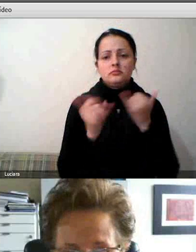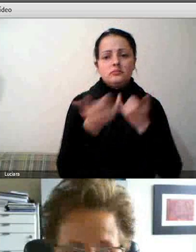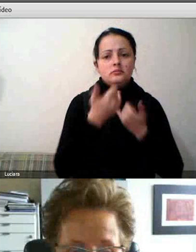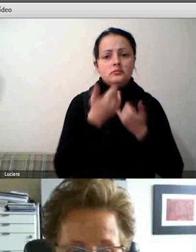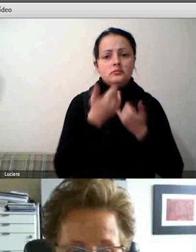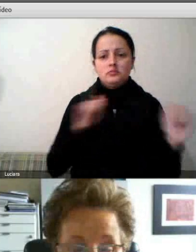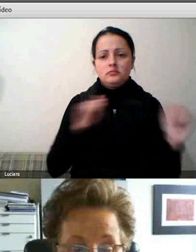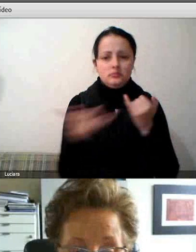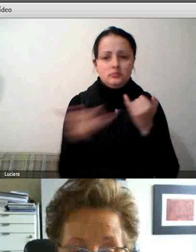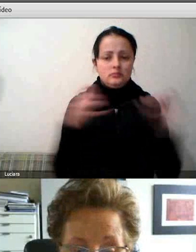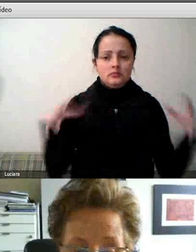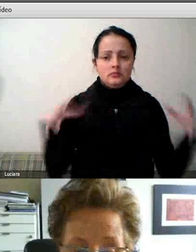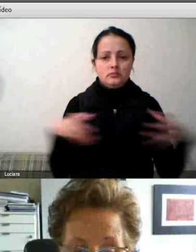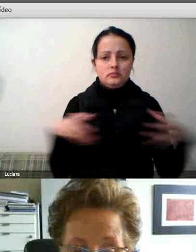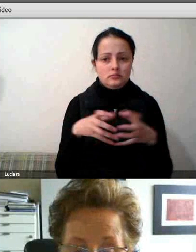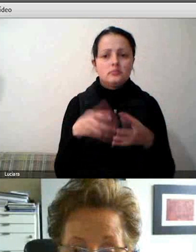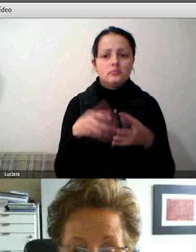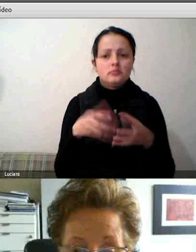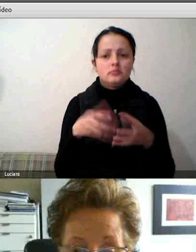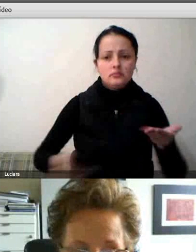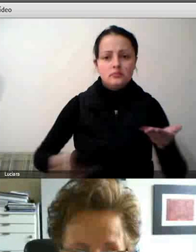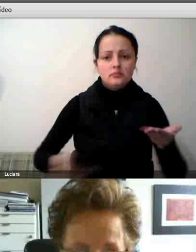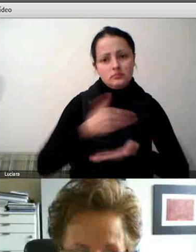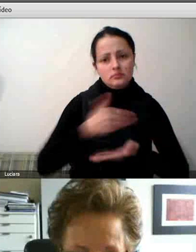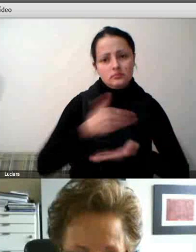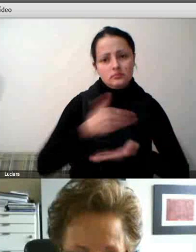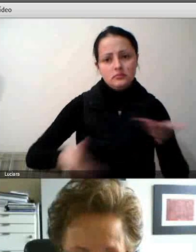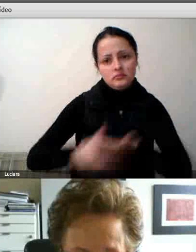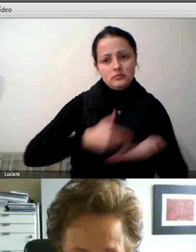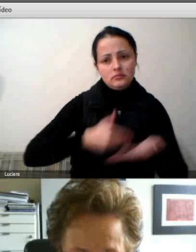mesmo. Então, o sujeito precisa agir e interagir,